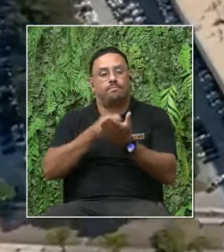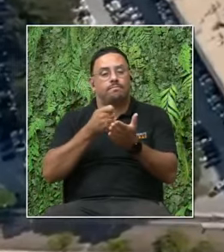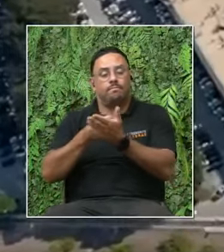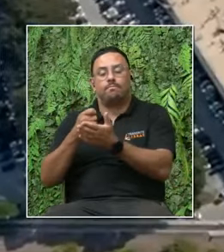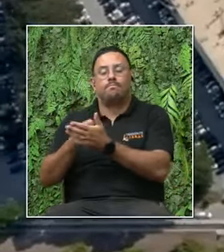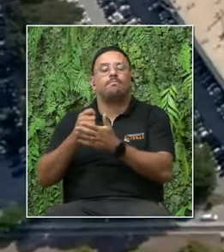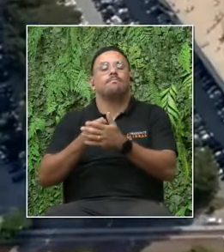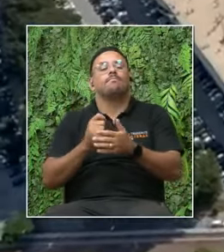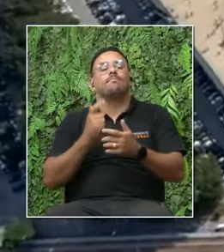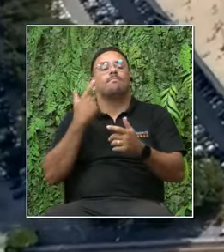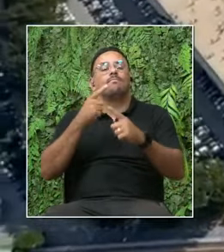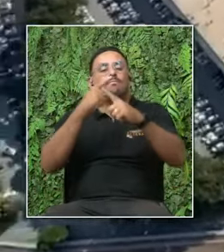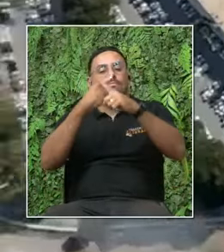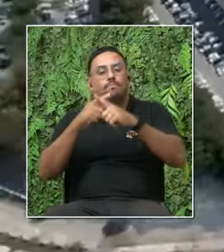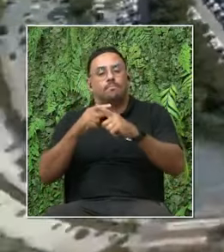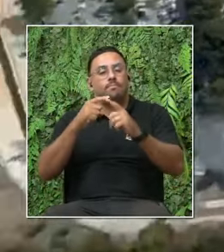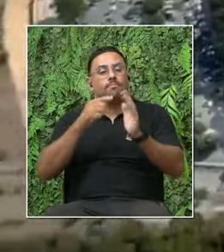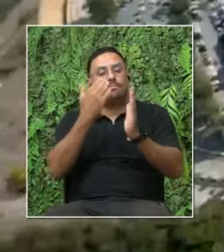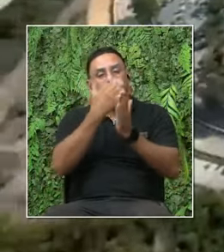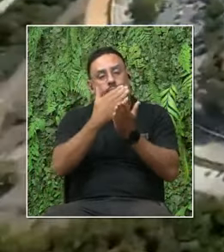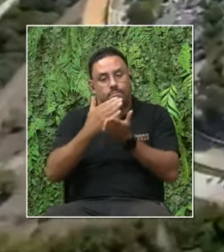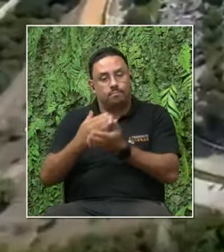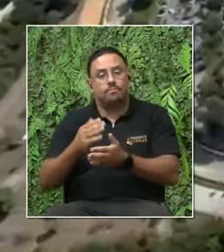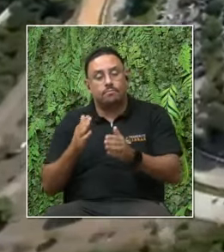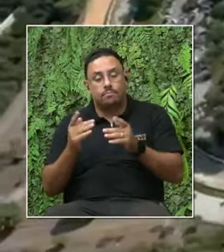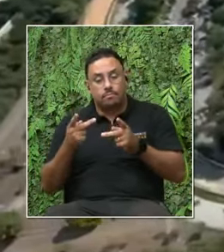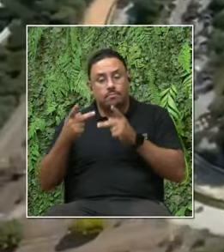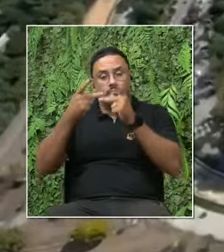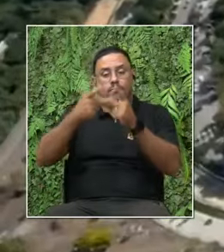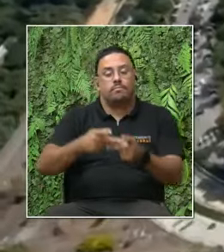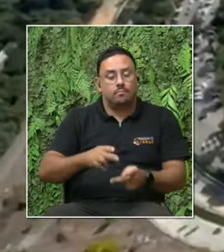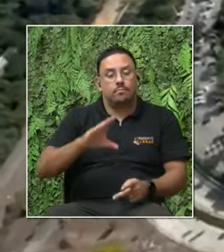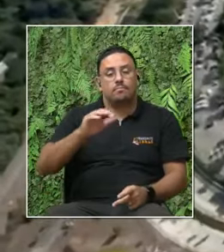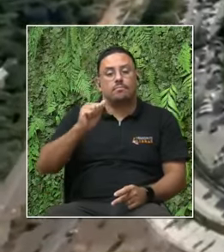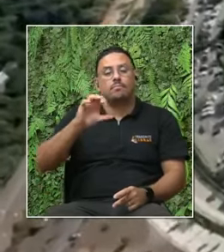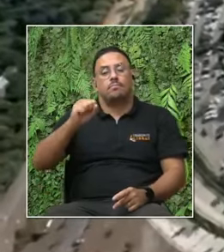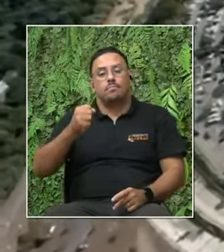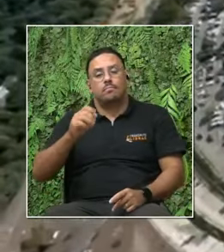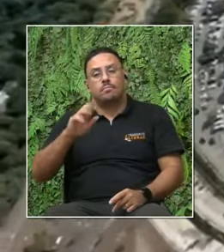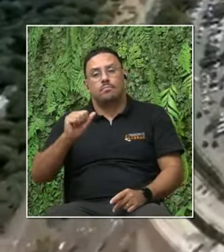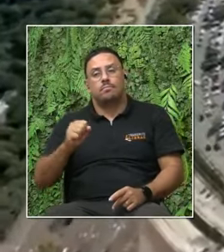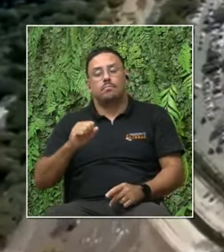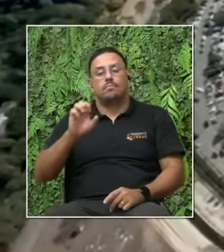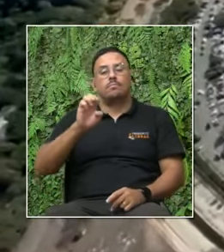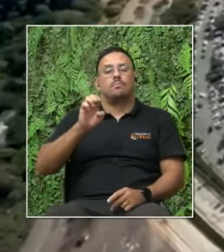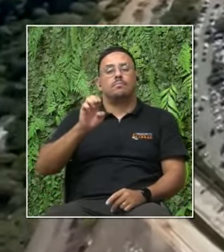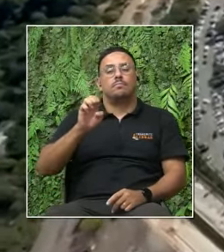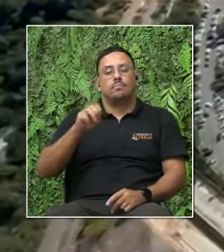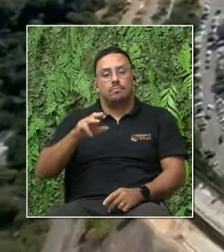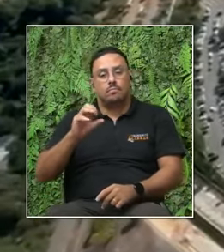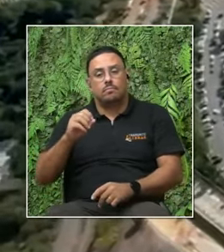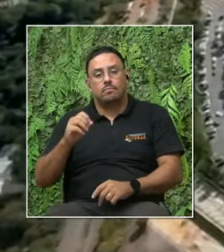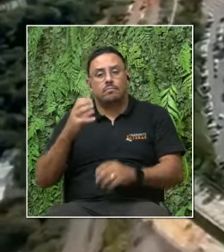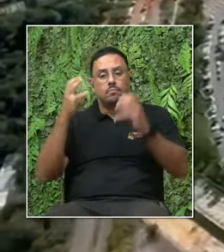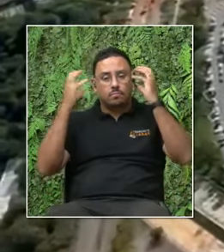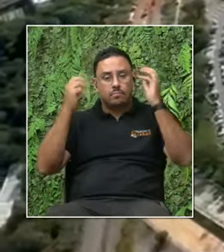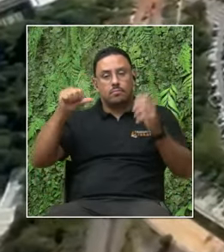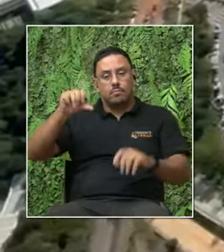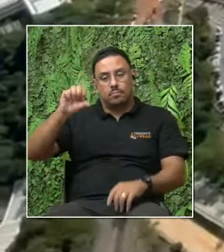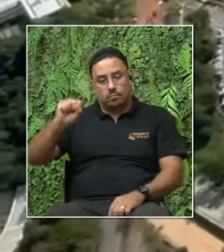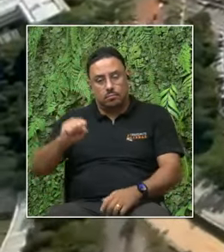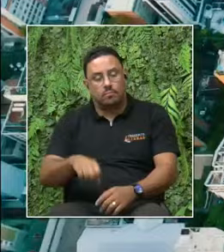a melhor pode oferecer vá até a Casas Bahia e aproveite Emerson Rodrigues para rádio